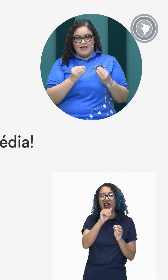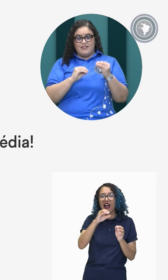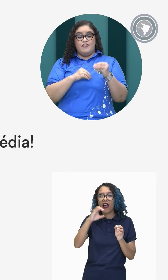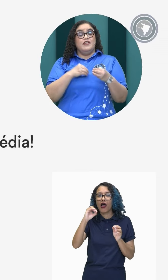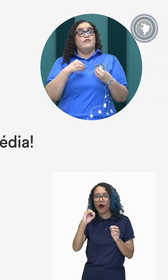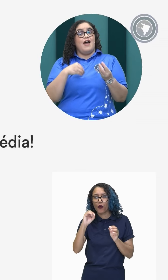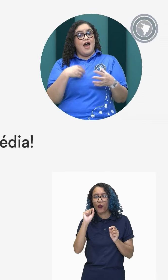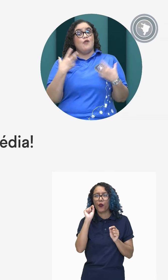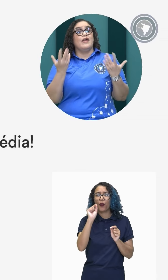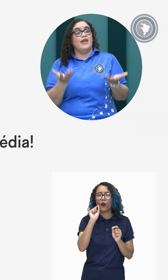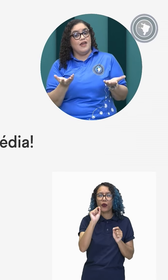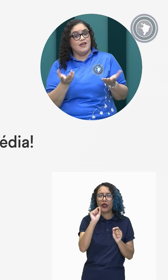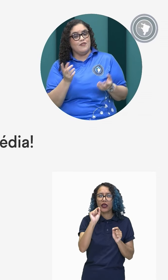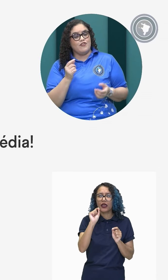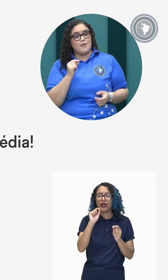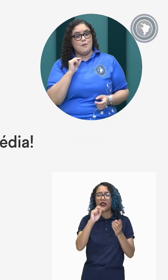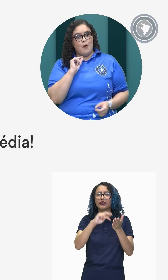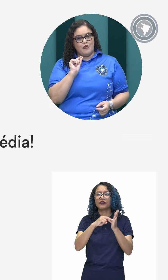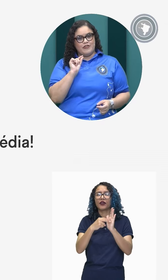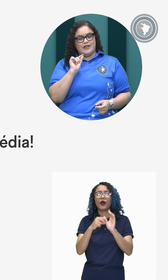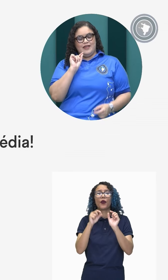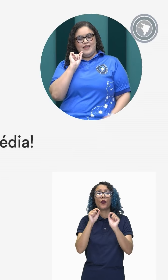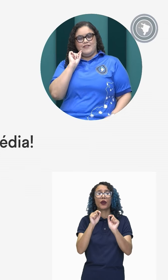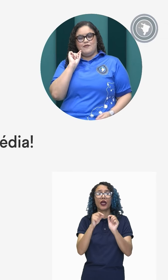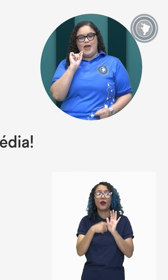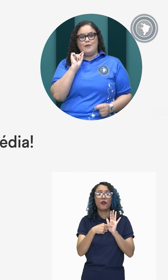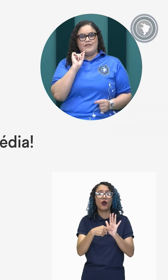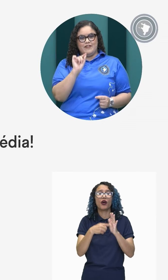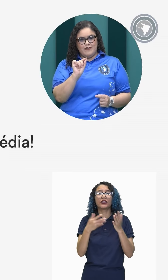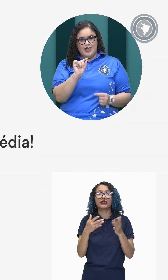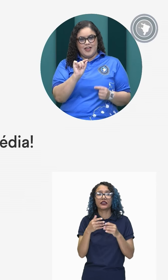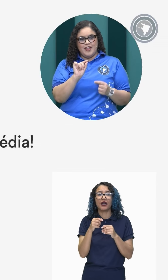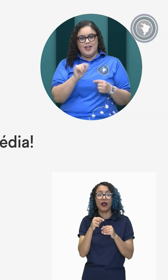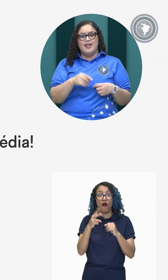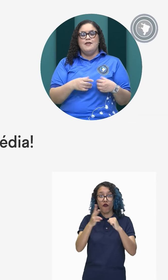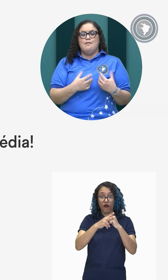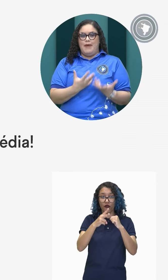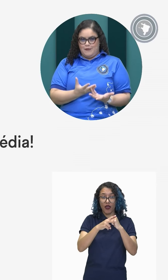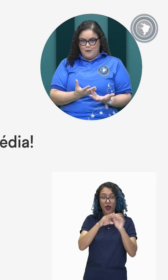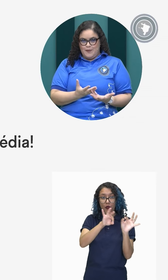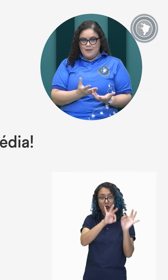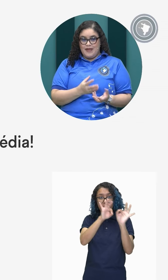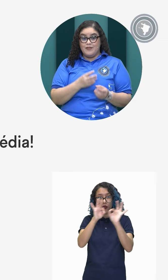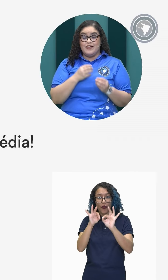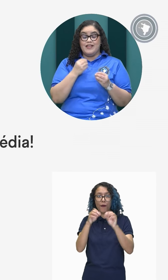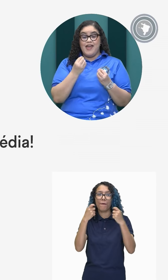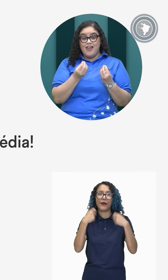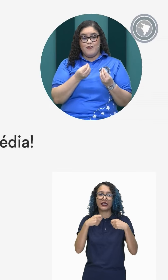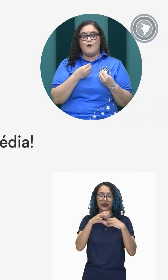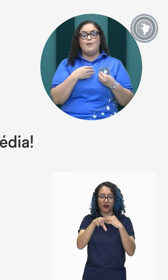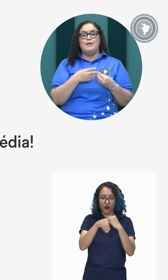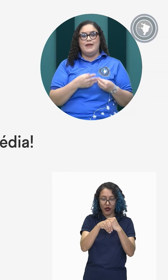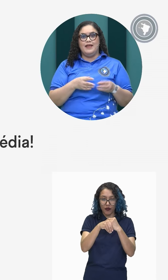quê? Assistiram ao quê? Isso já me mostra que esse verbo assistir pede